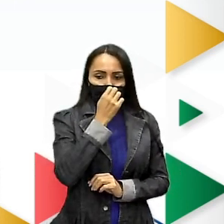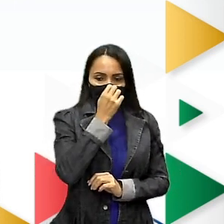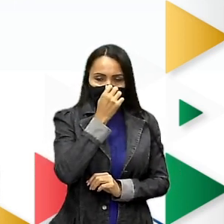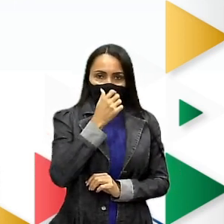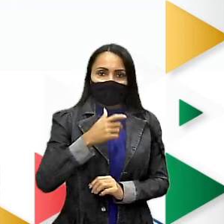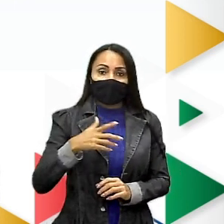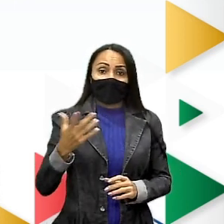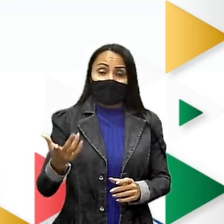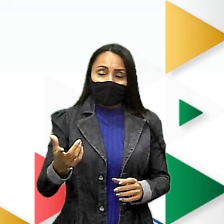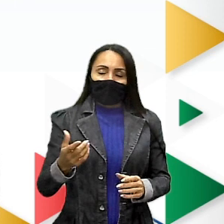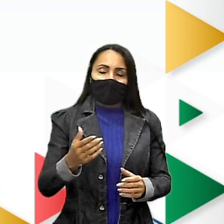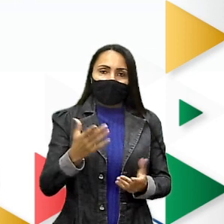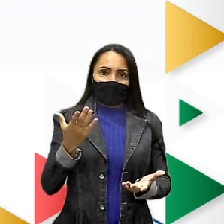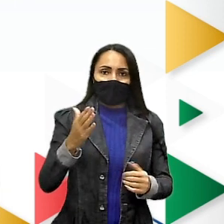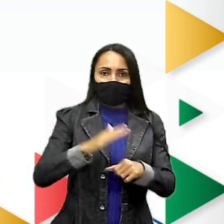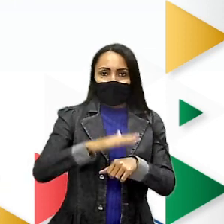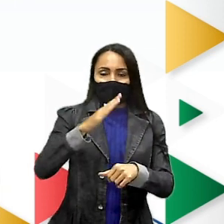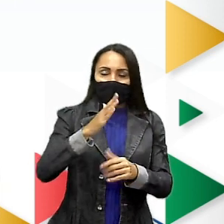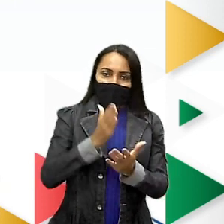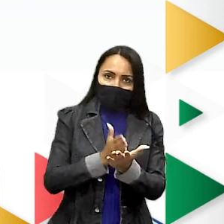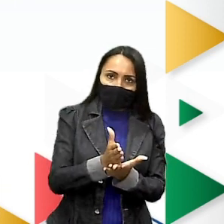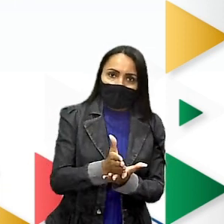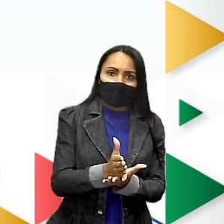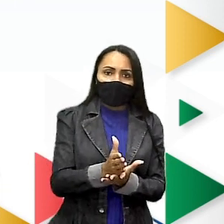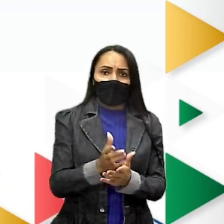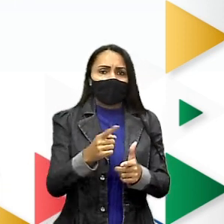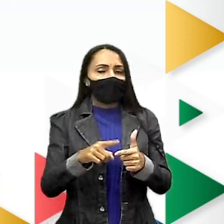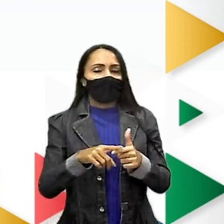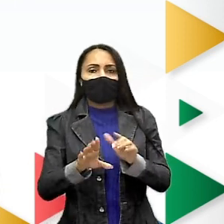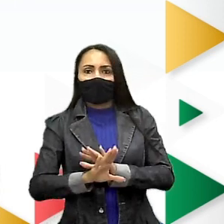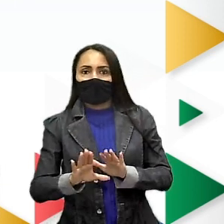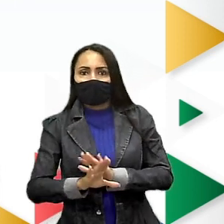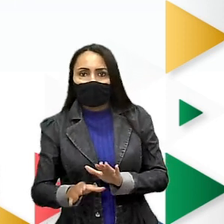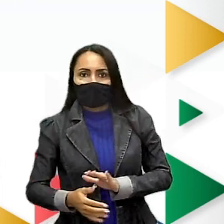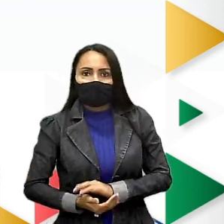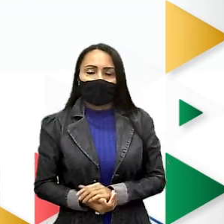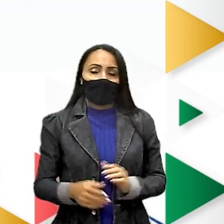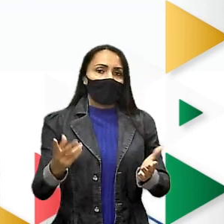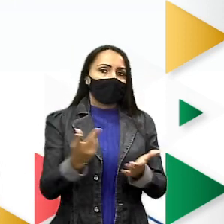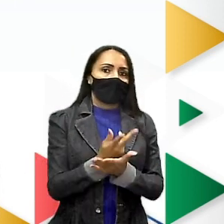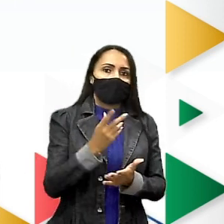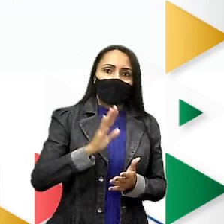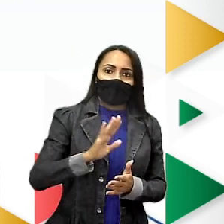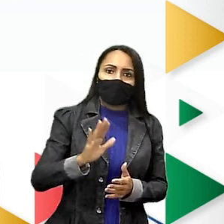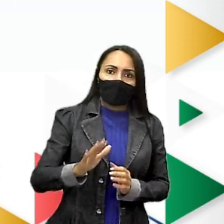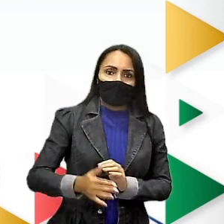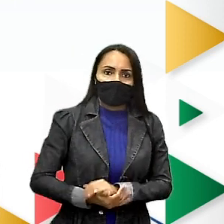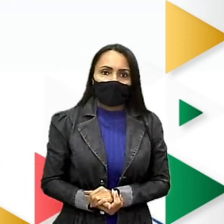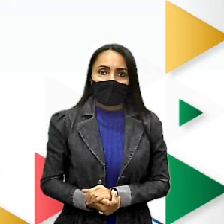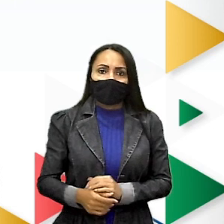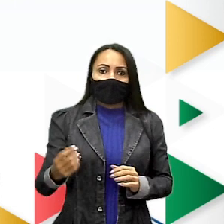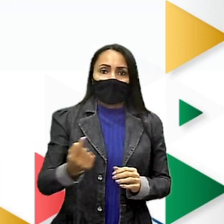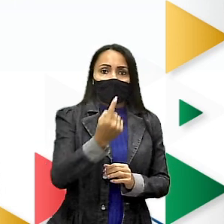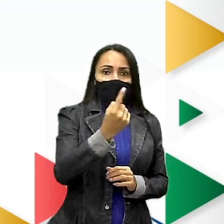mais fiel aos valores, não tem problema. Não vai estar errado se você deixar